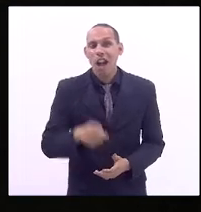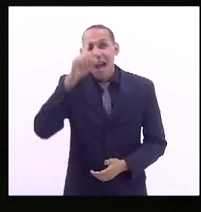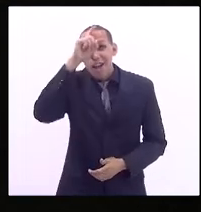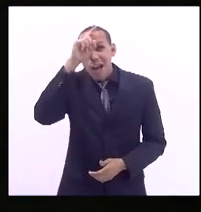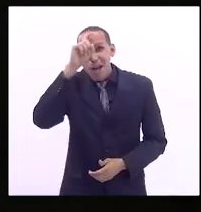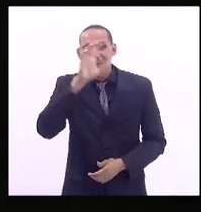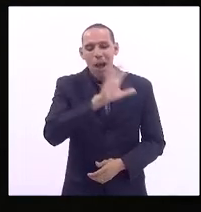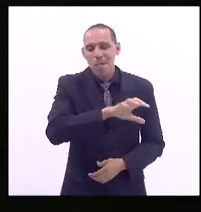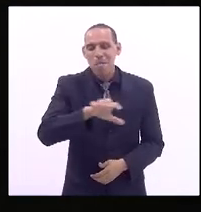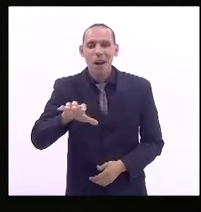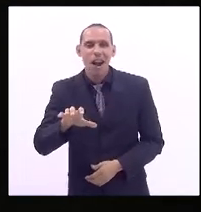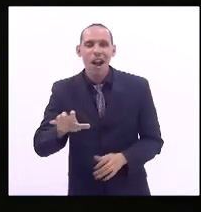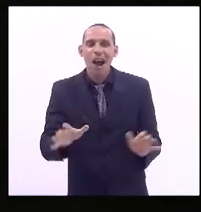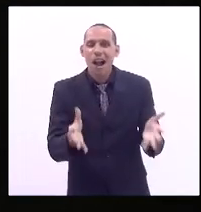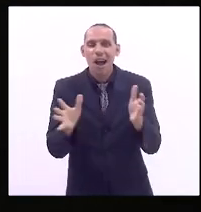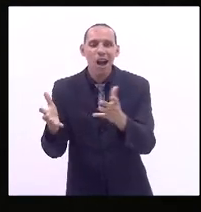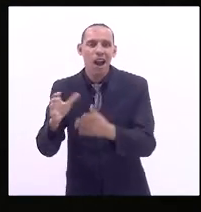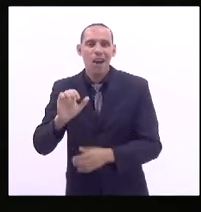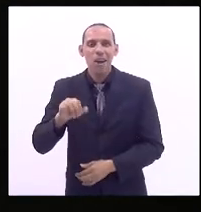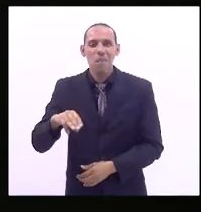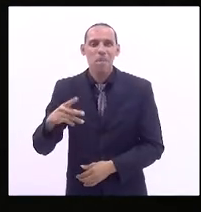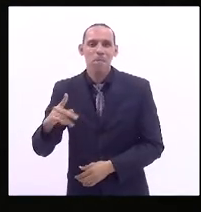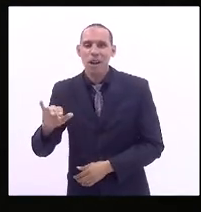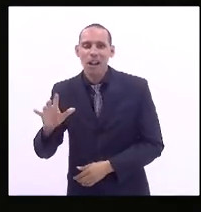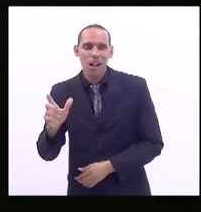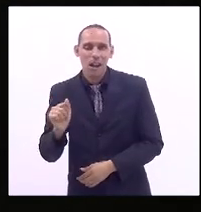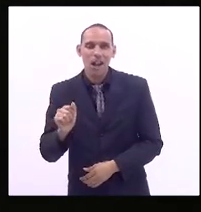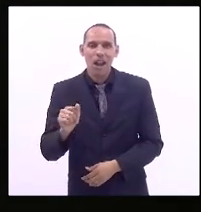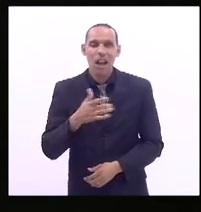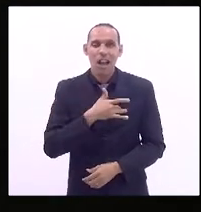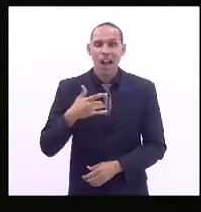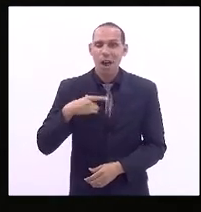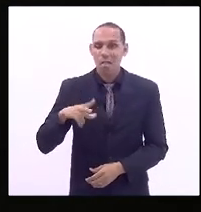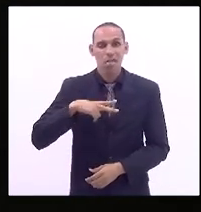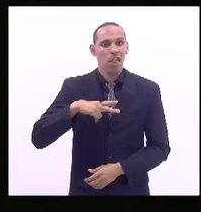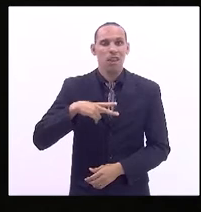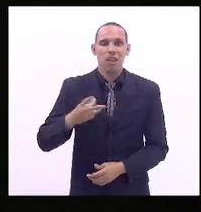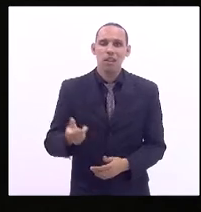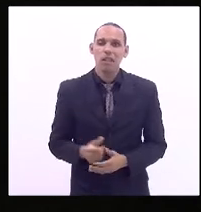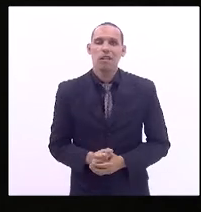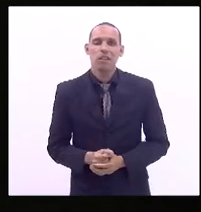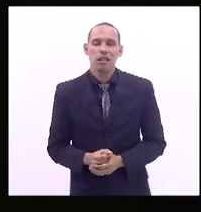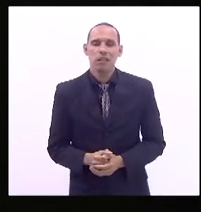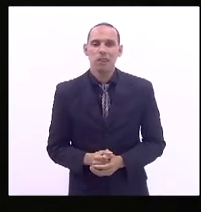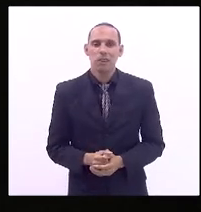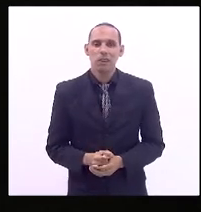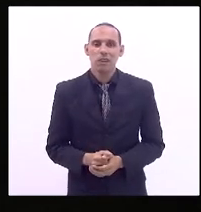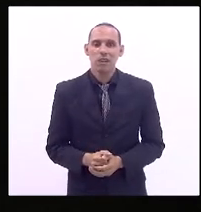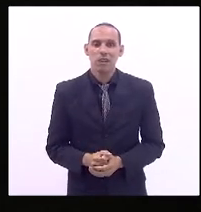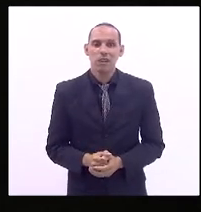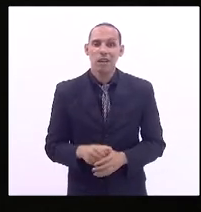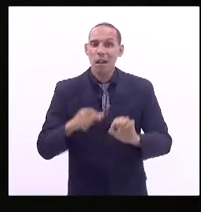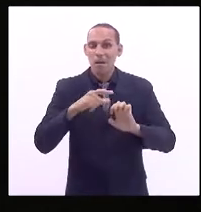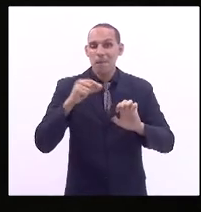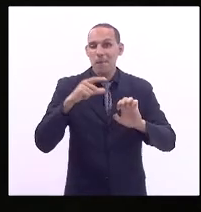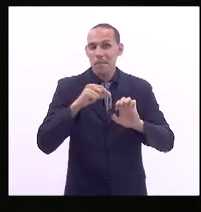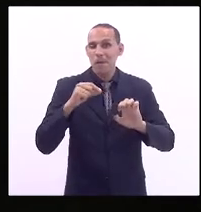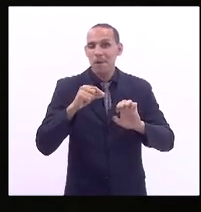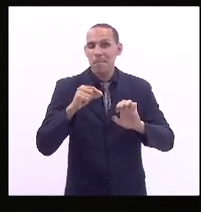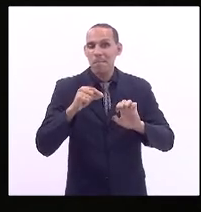hospitais de campanha a saúde privatizada com os empresários